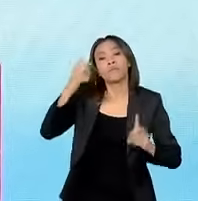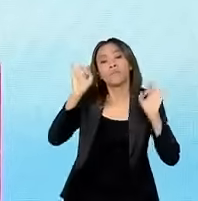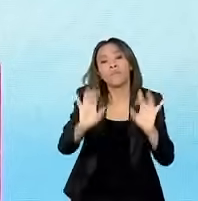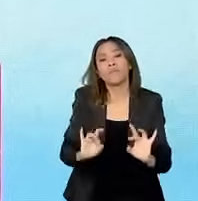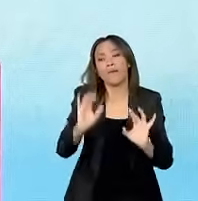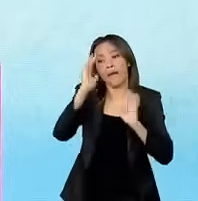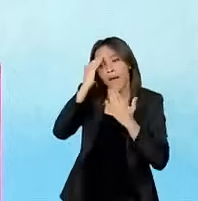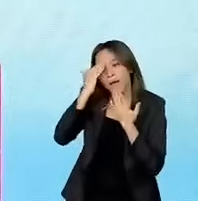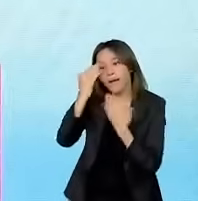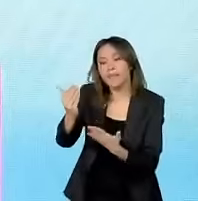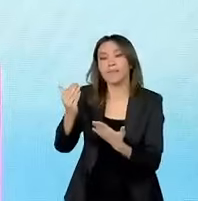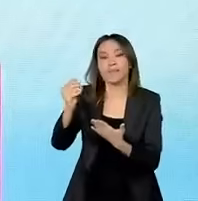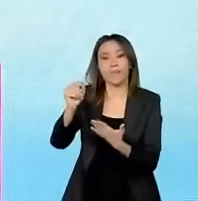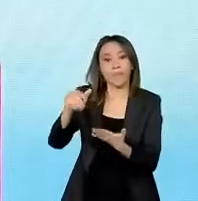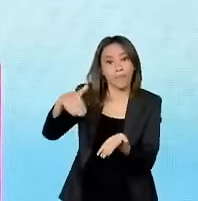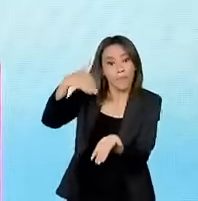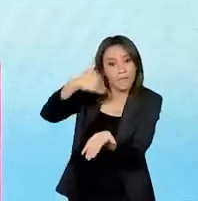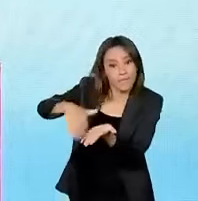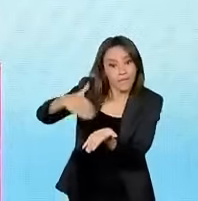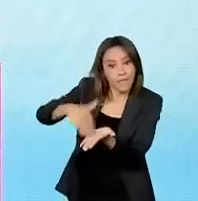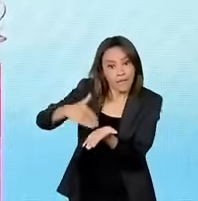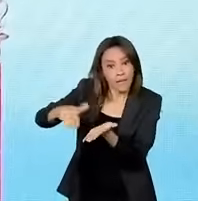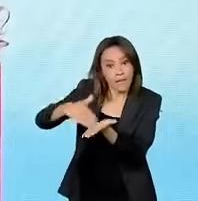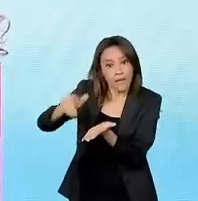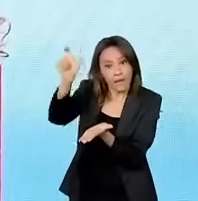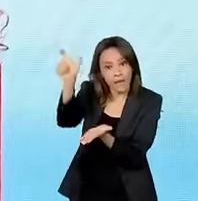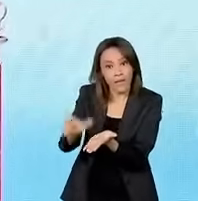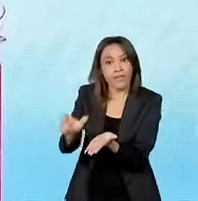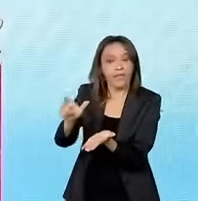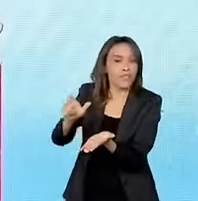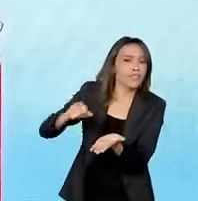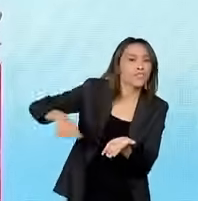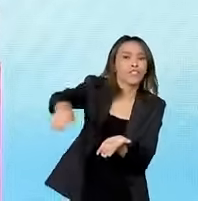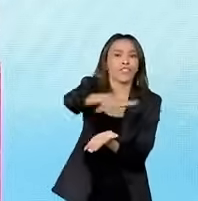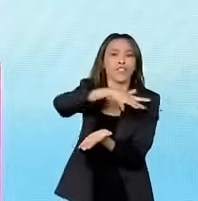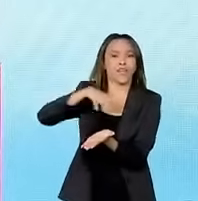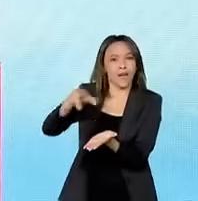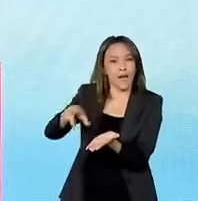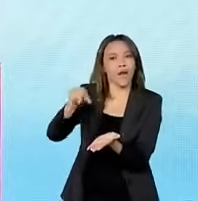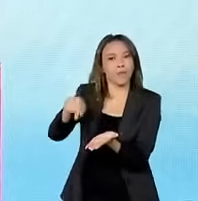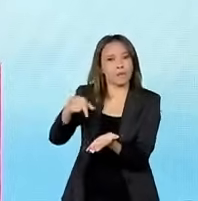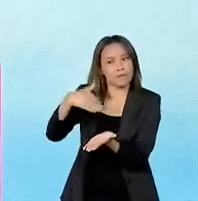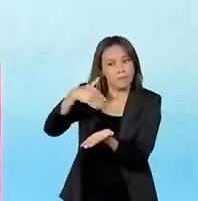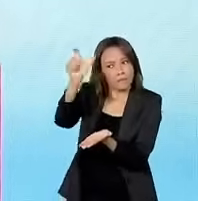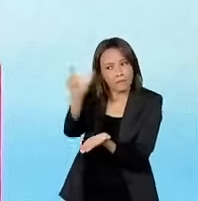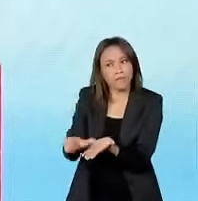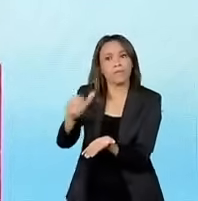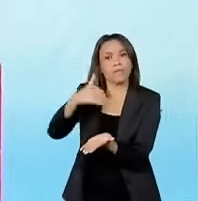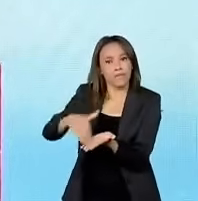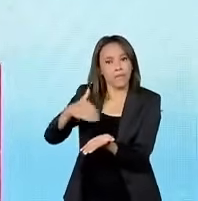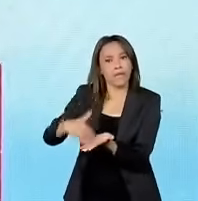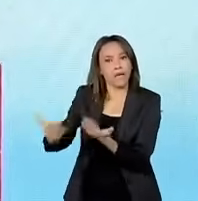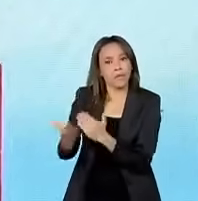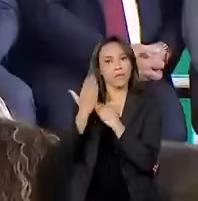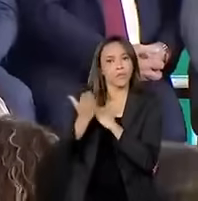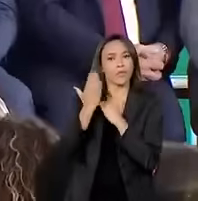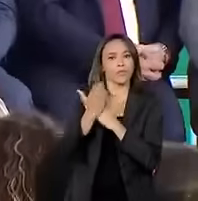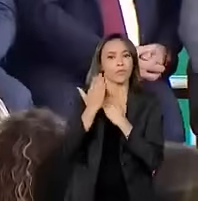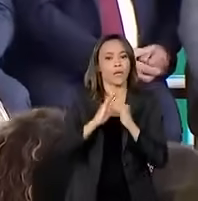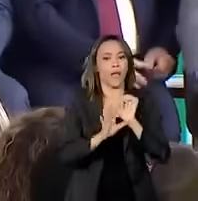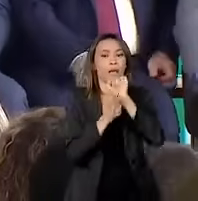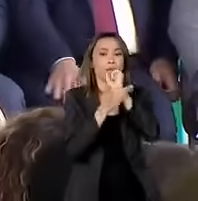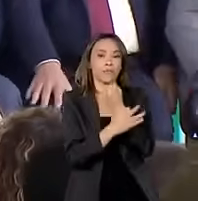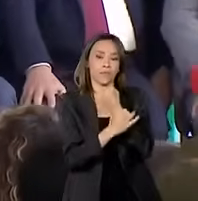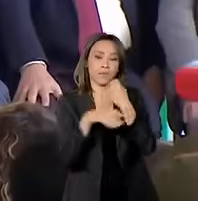à Secretaria-Geral da Presidência, secretário que está aqui, né, o ministro, tem recebido a gente, tem garantido essa participação social